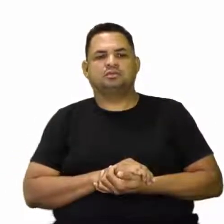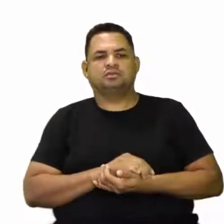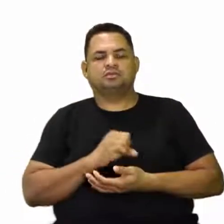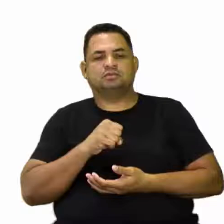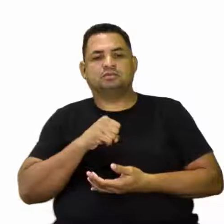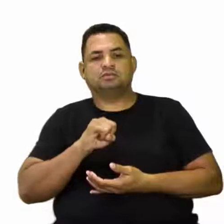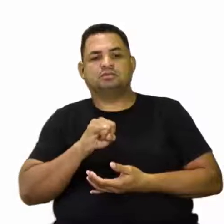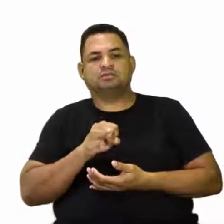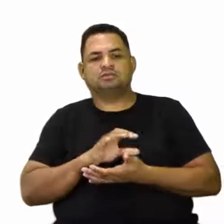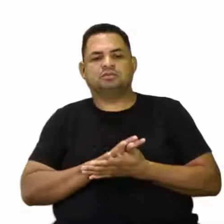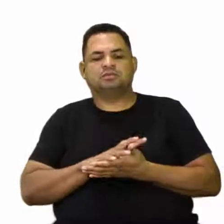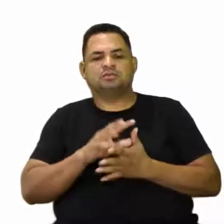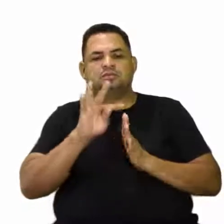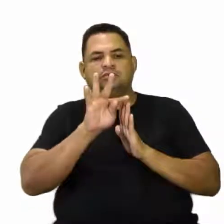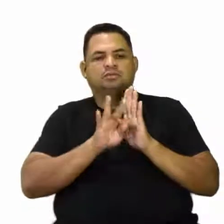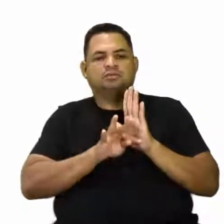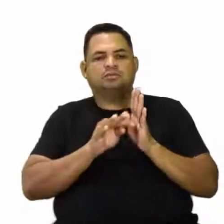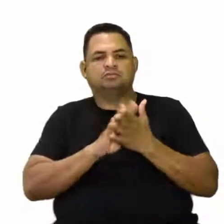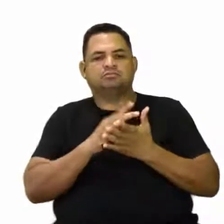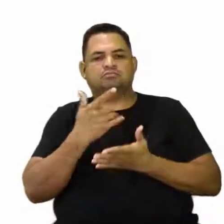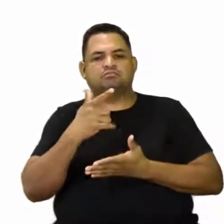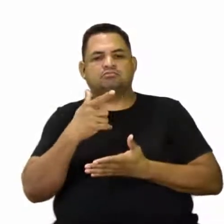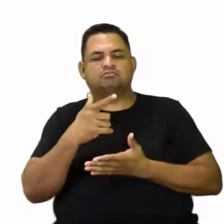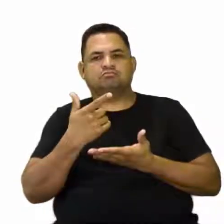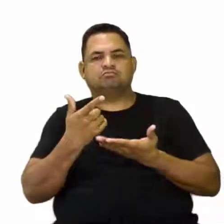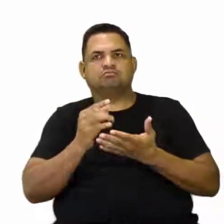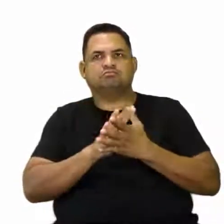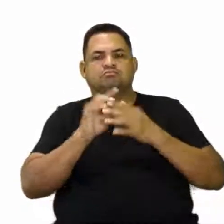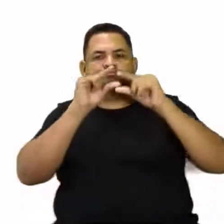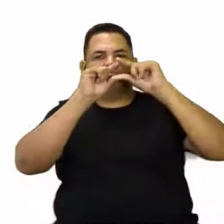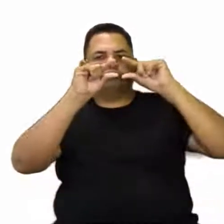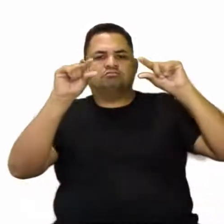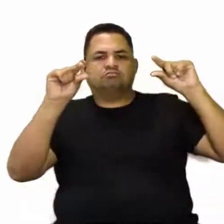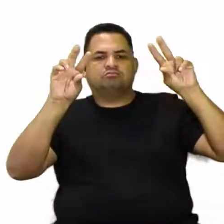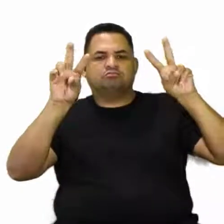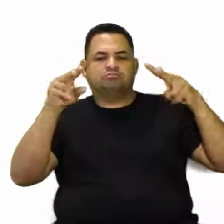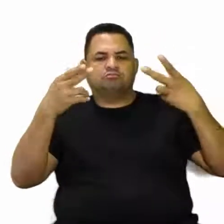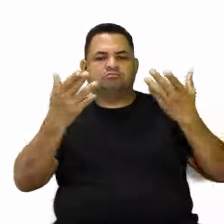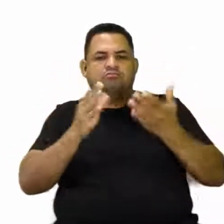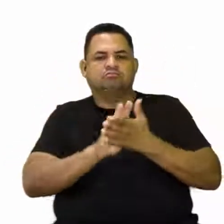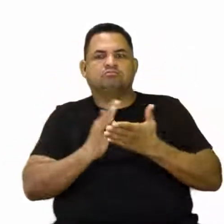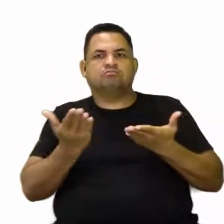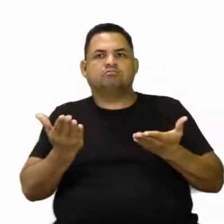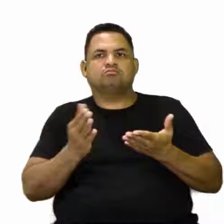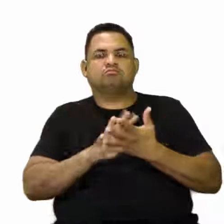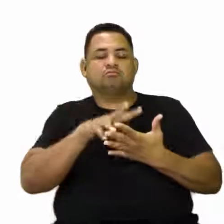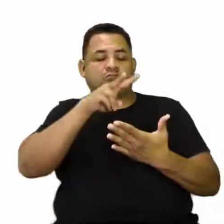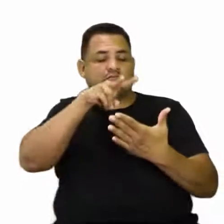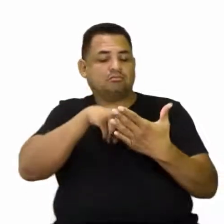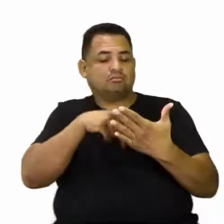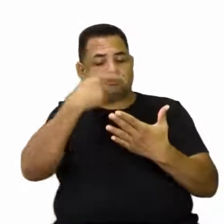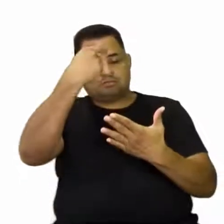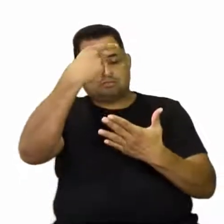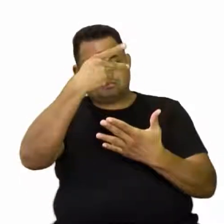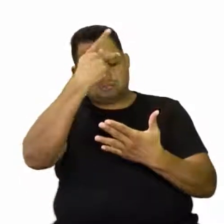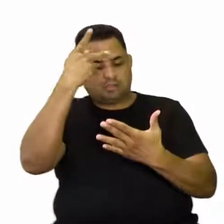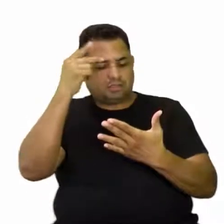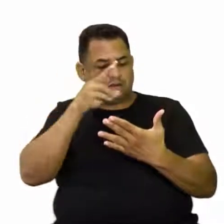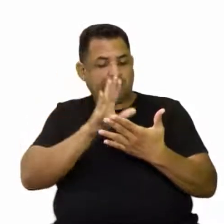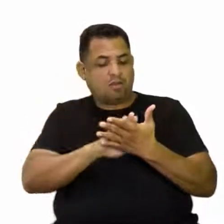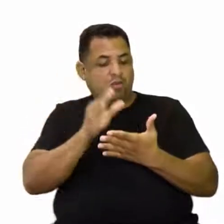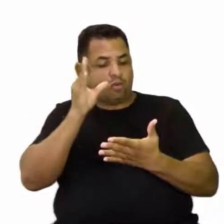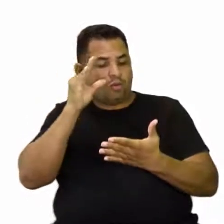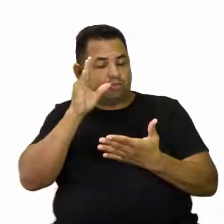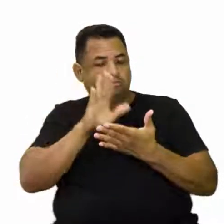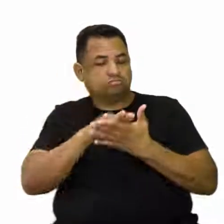tiver um título ou um título de entrada que vai fazer com que o leitor fique curioso para saber